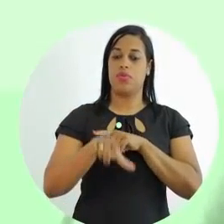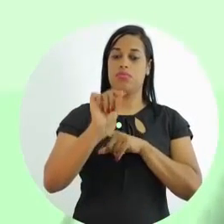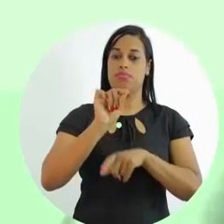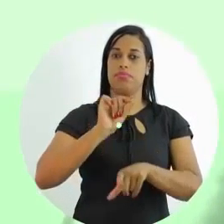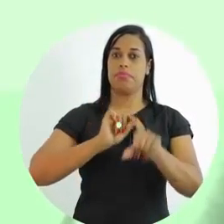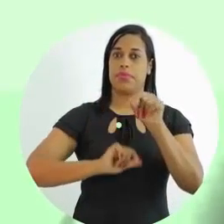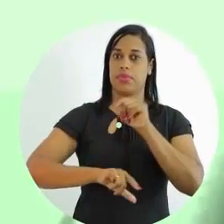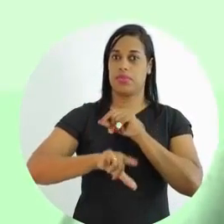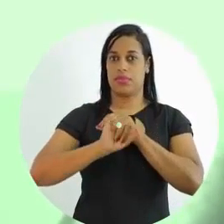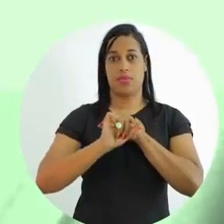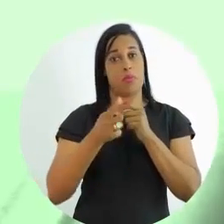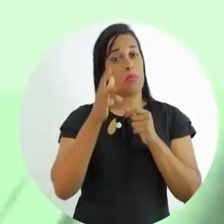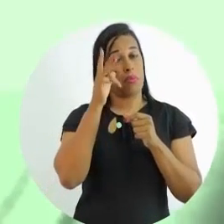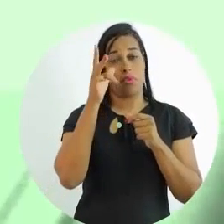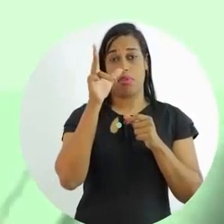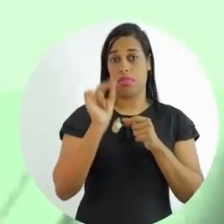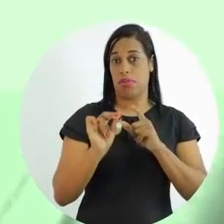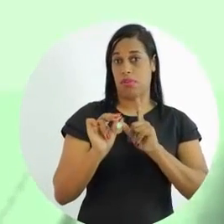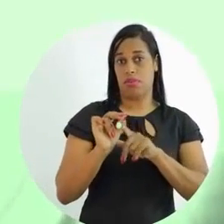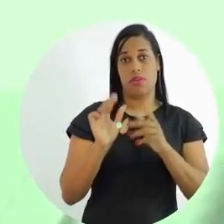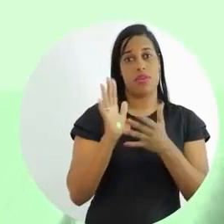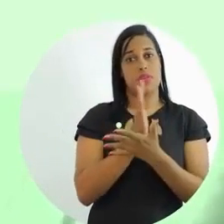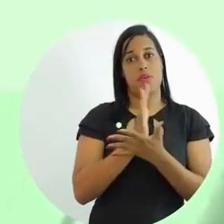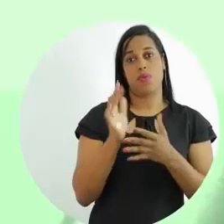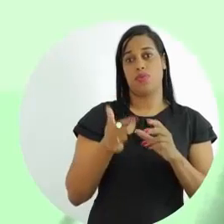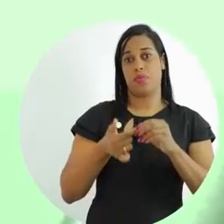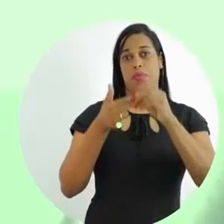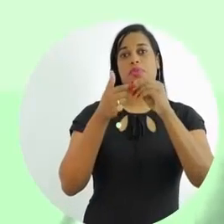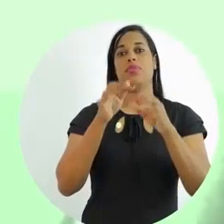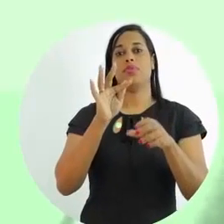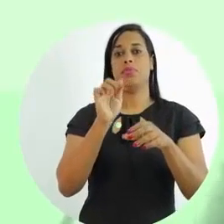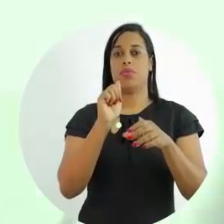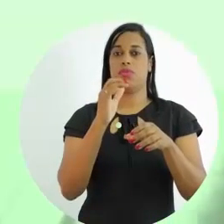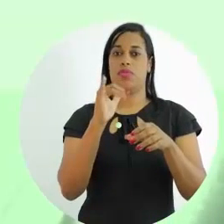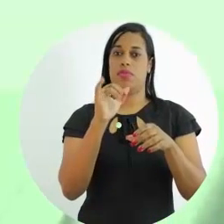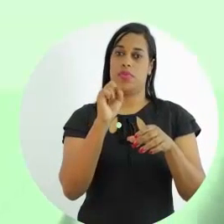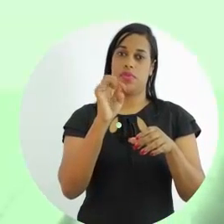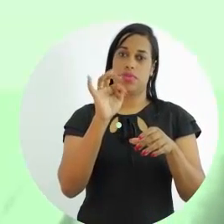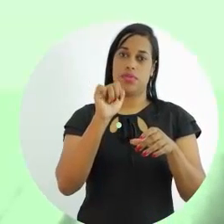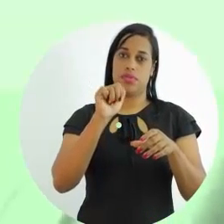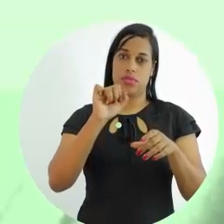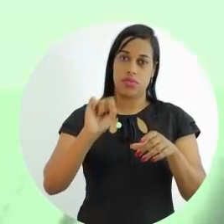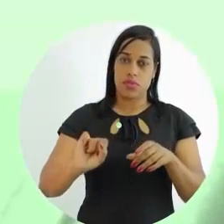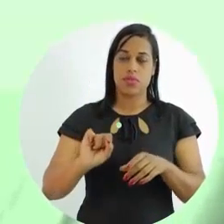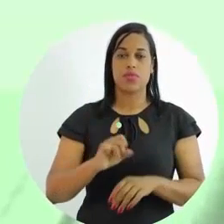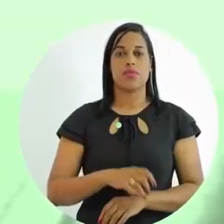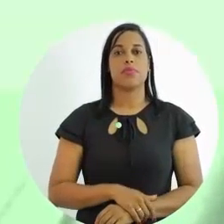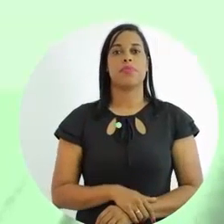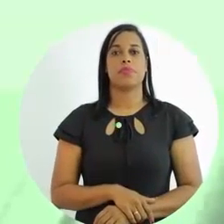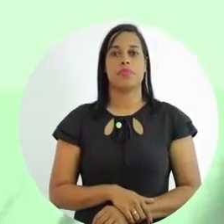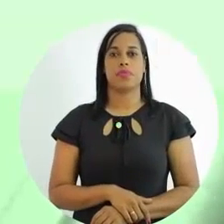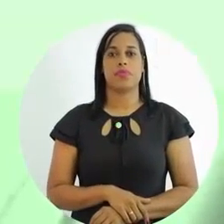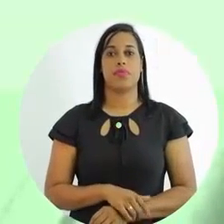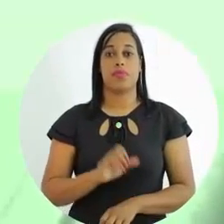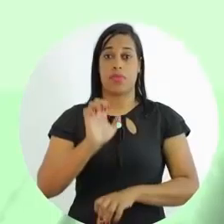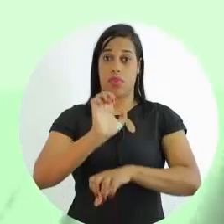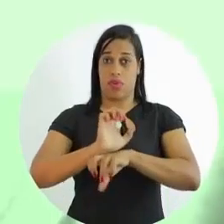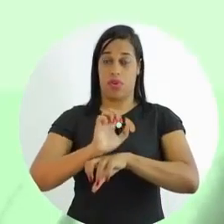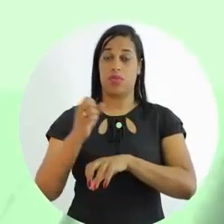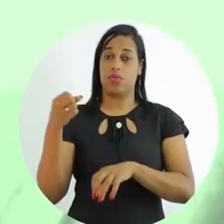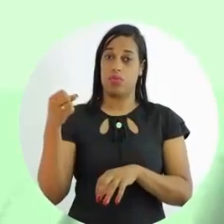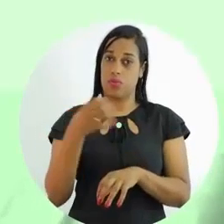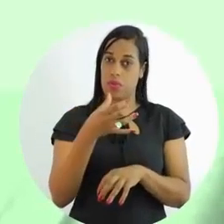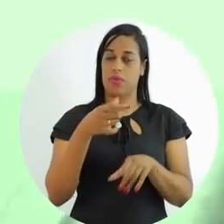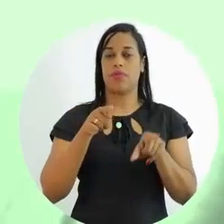opção ideológica a alguns princípios fascistas. Logo em seguida ao Estado